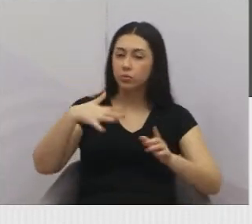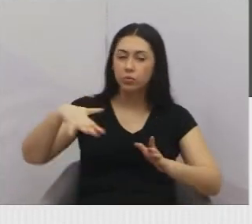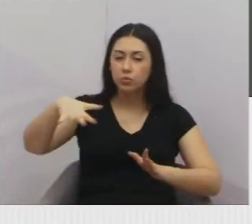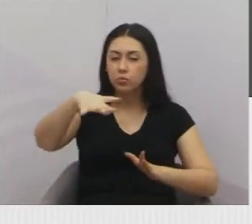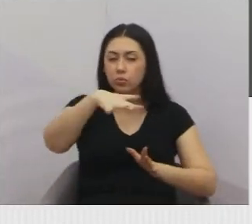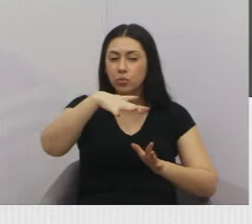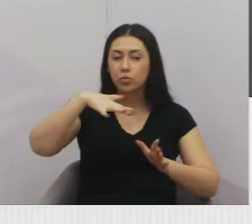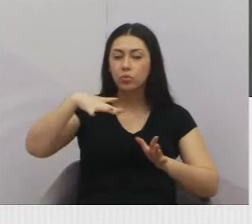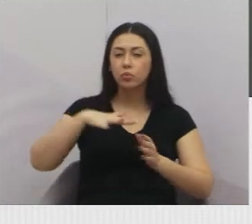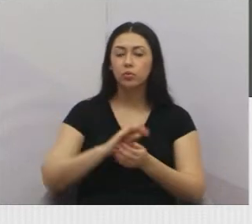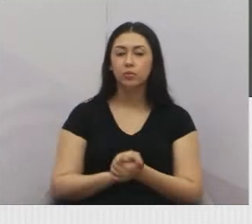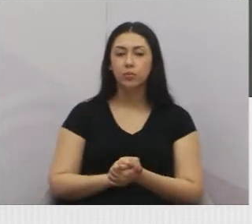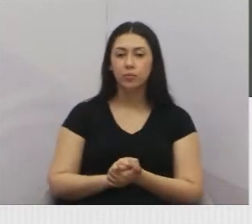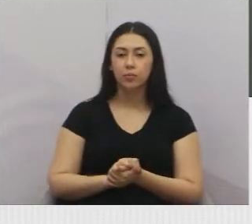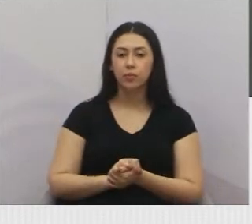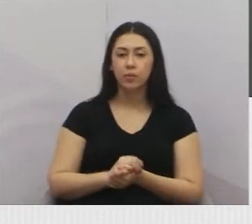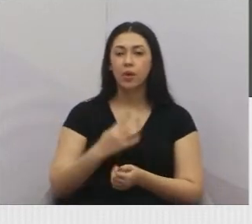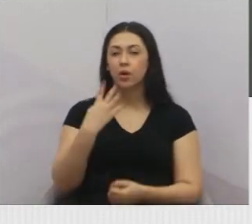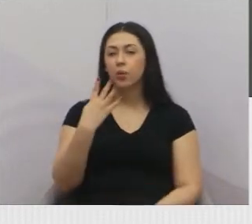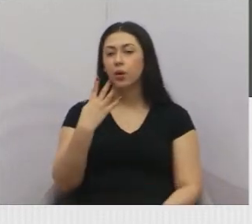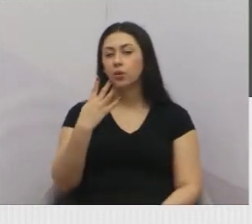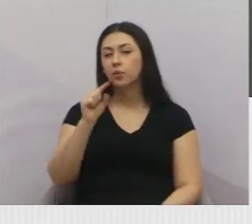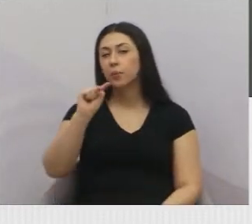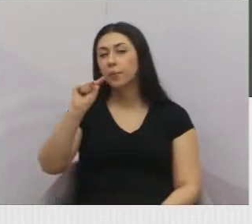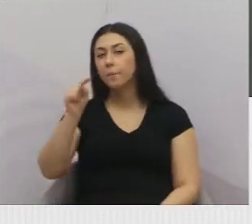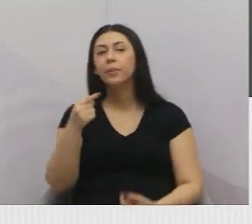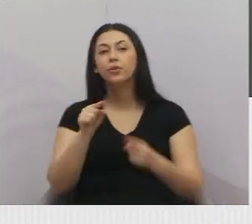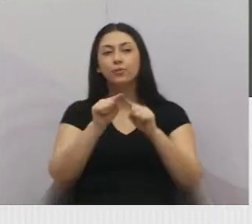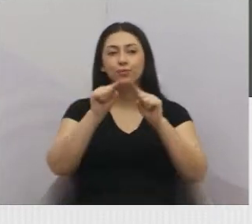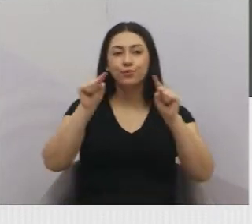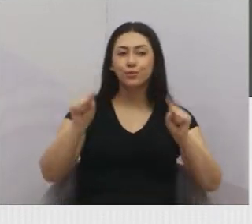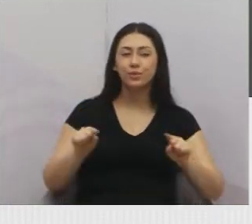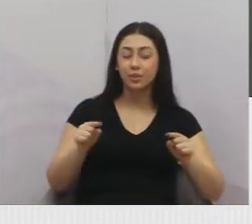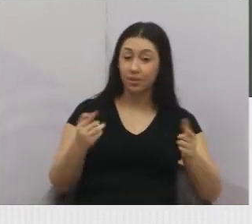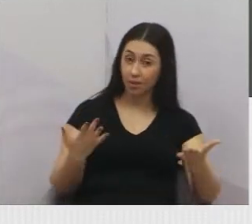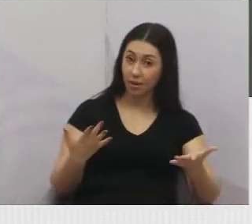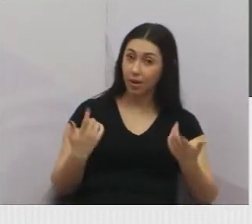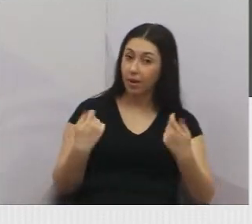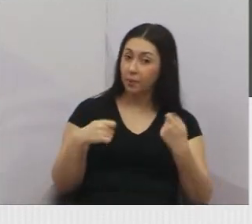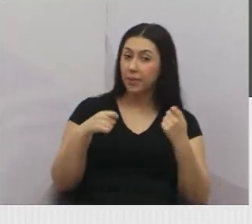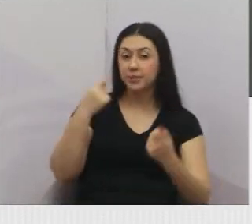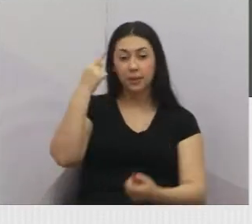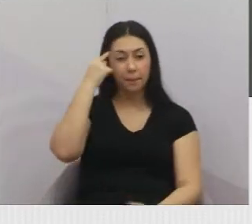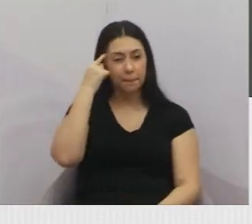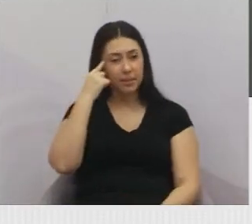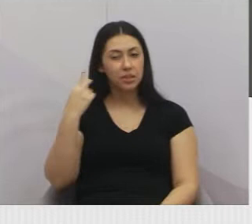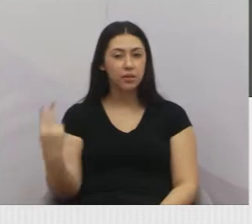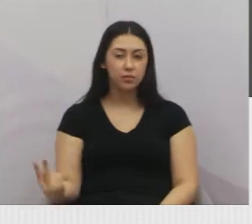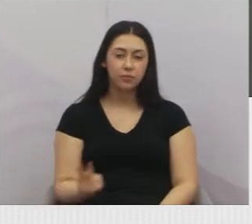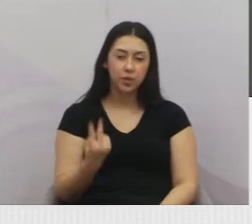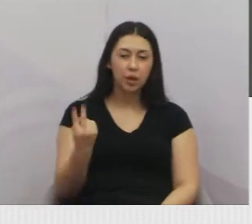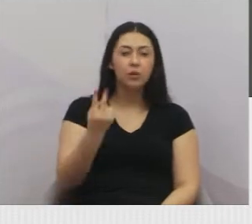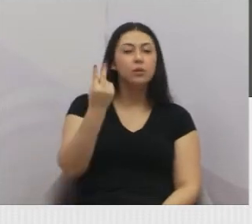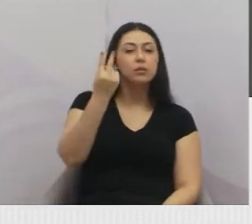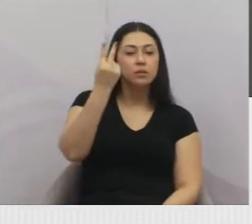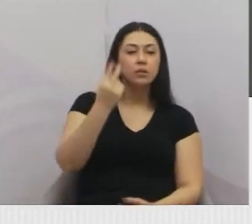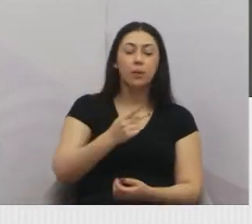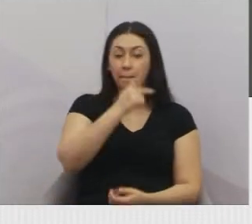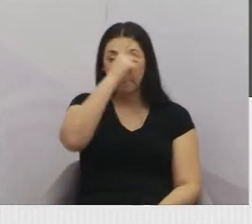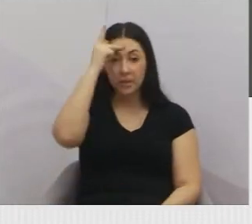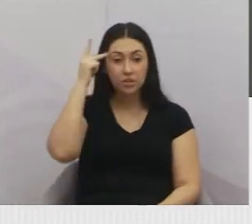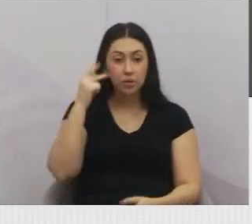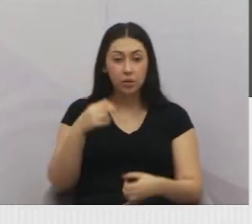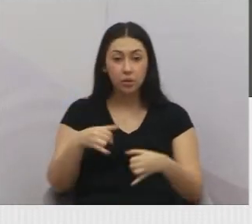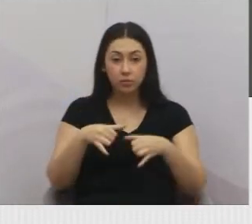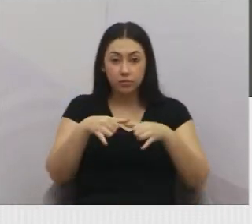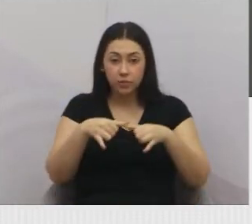quase, vamos colocar aqui, 4.700 funcionários. Acho que a gente tem que pensar na valorização desses servidores que ficaram, porque